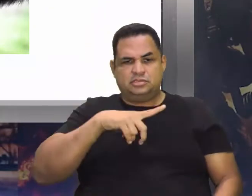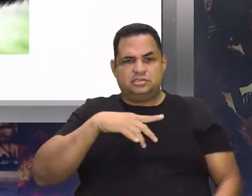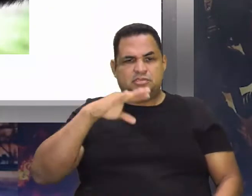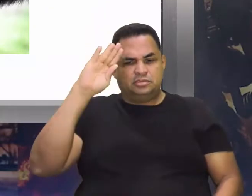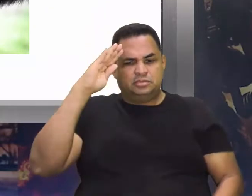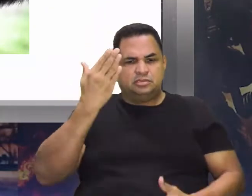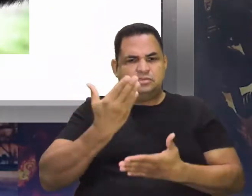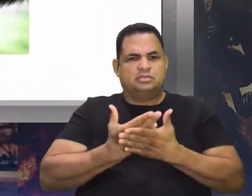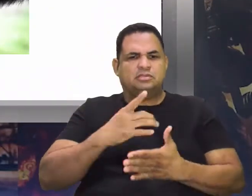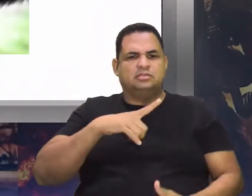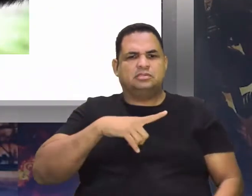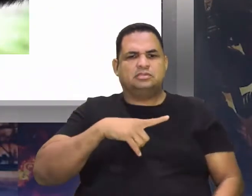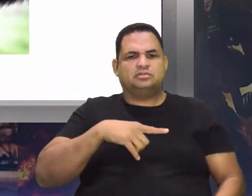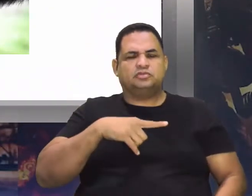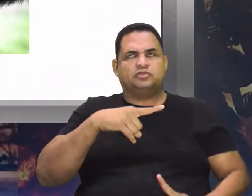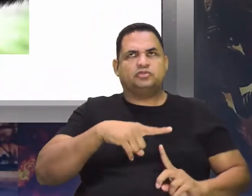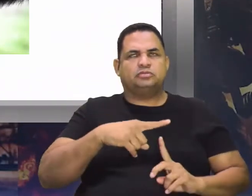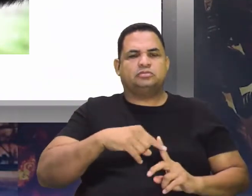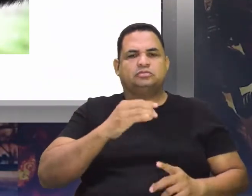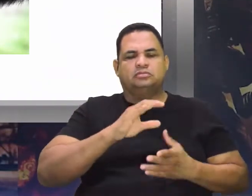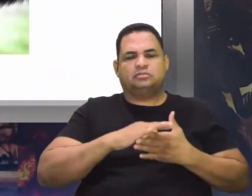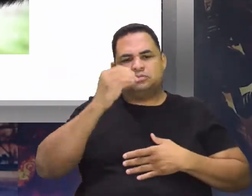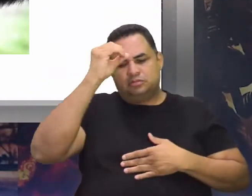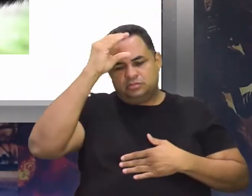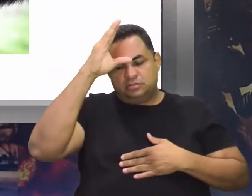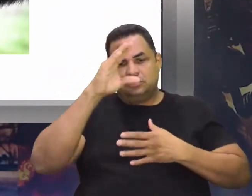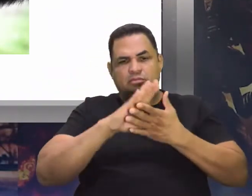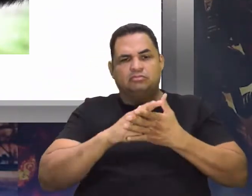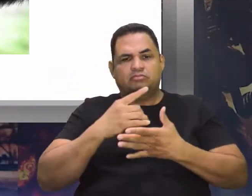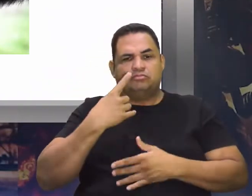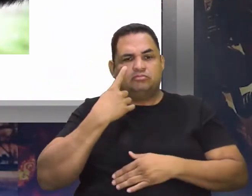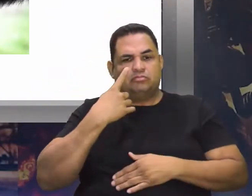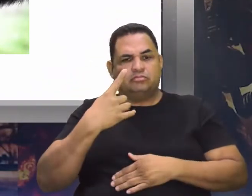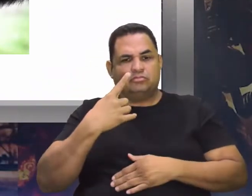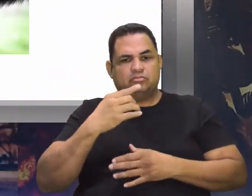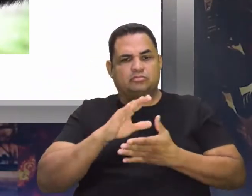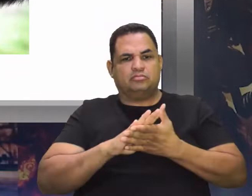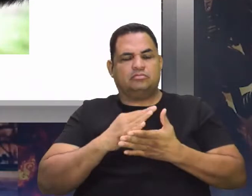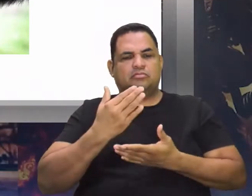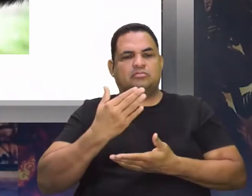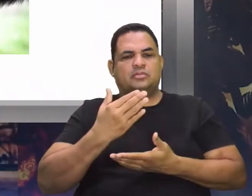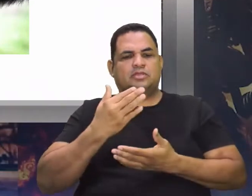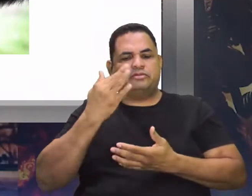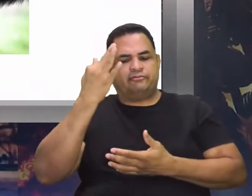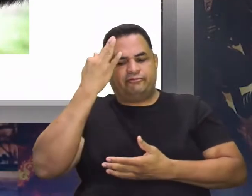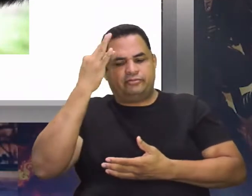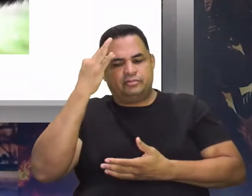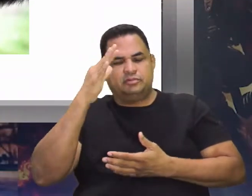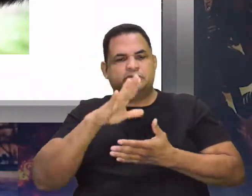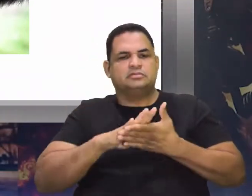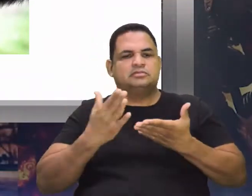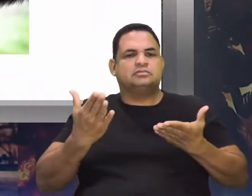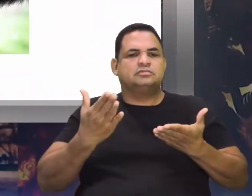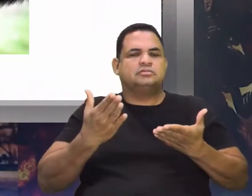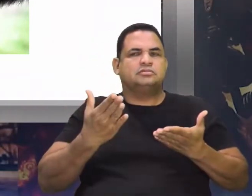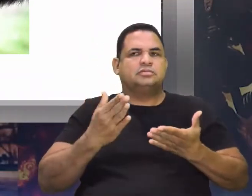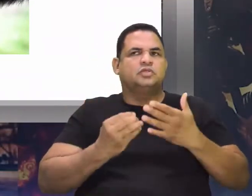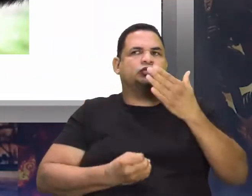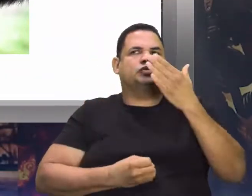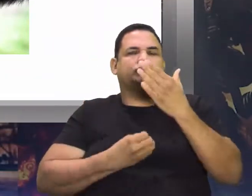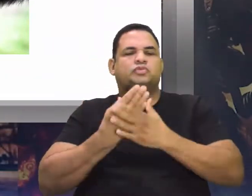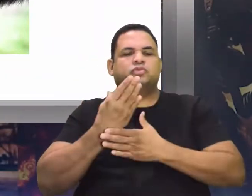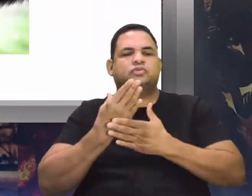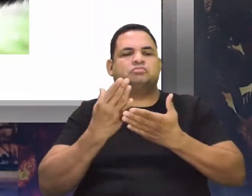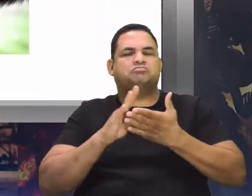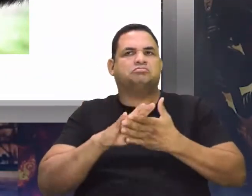temos tipos de conhecimento, que vocês vão ver em filosofia. Nós temos conhecimentos dogmáticos, são aqueles conhecimentos que vêm